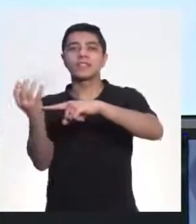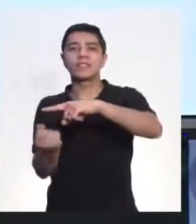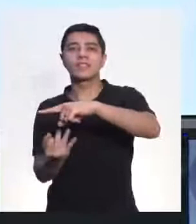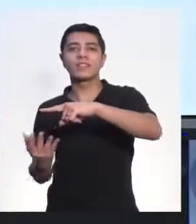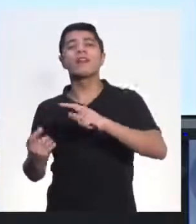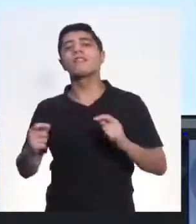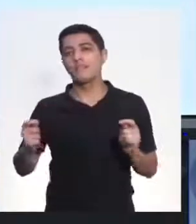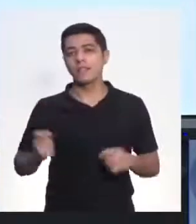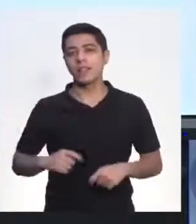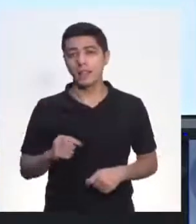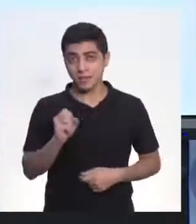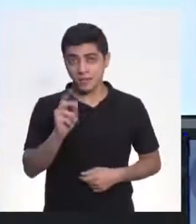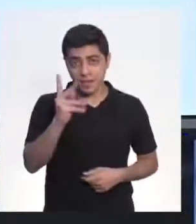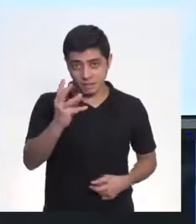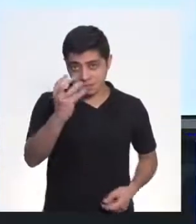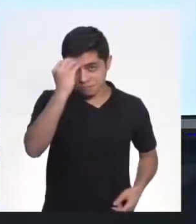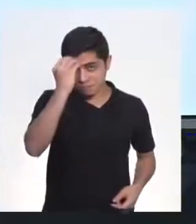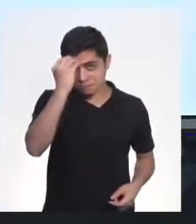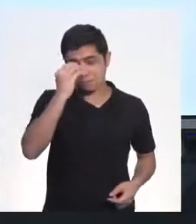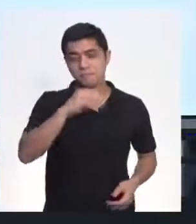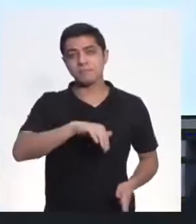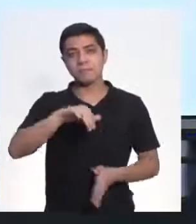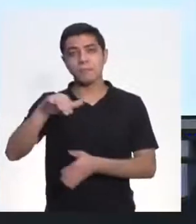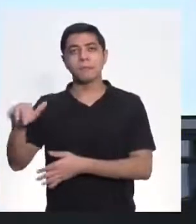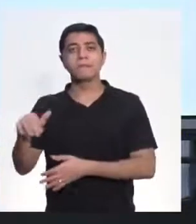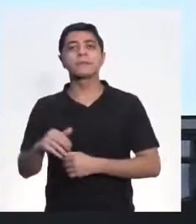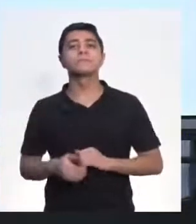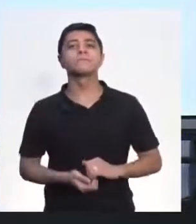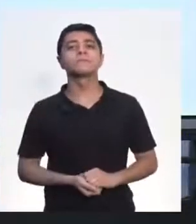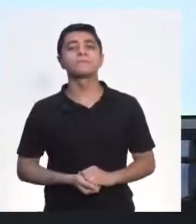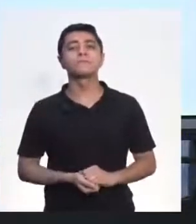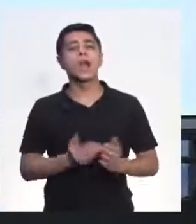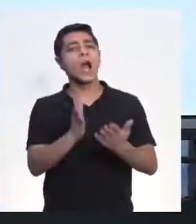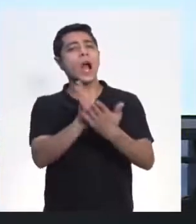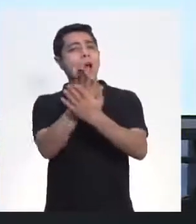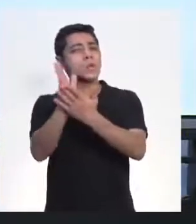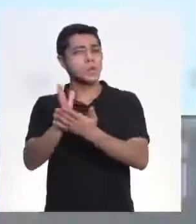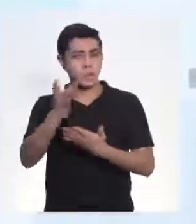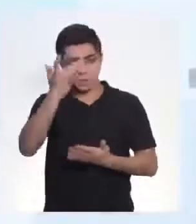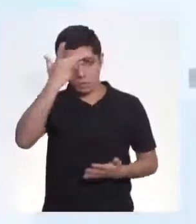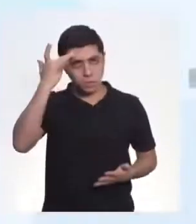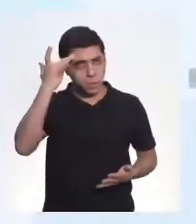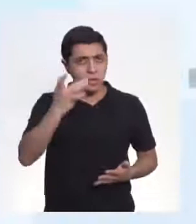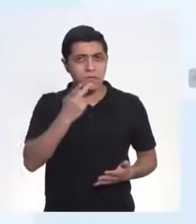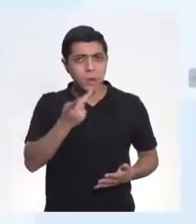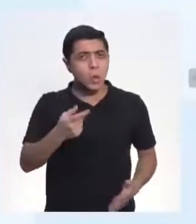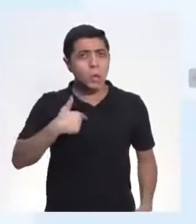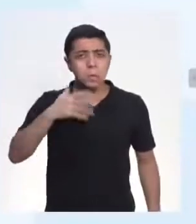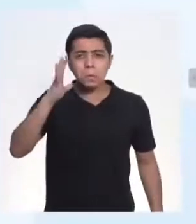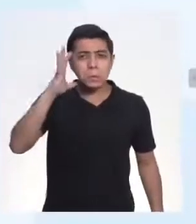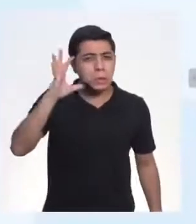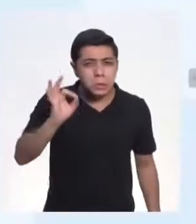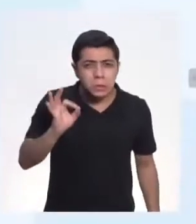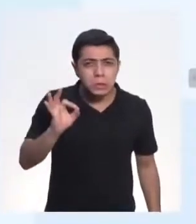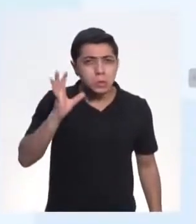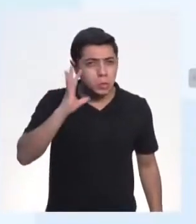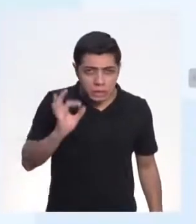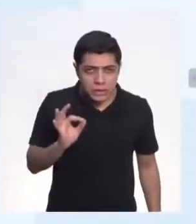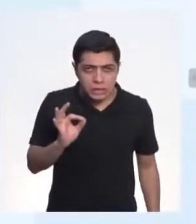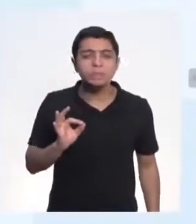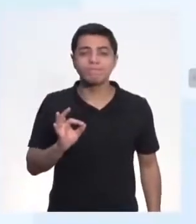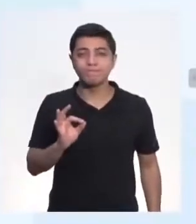correção agora das 25, teve gente que colocou no chat, não entendi. Então, observa aqui comigo. Eu tenho